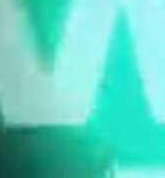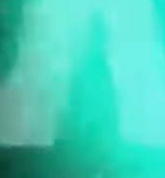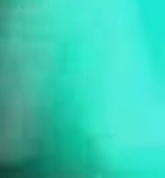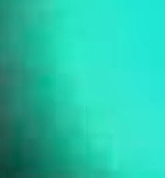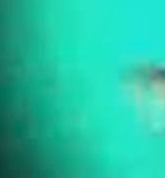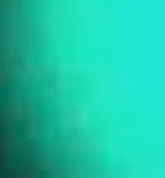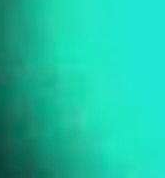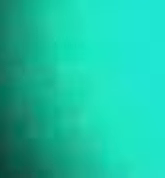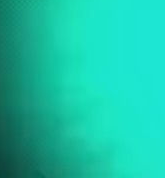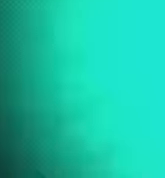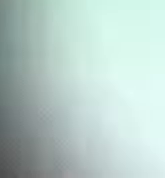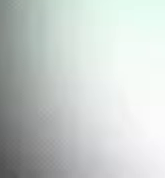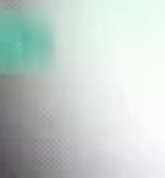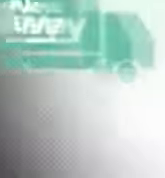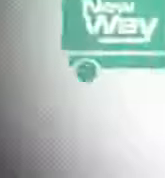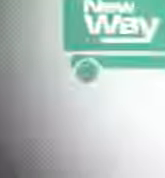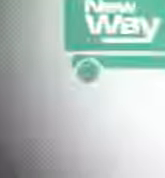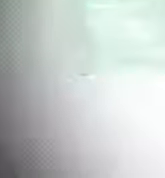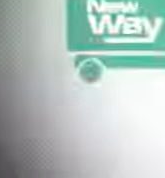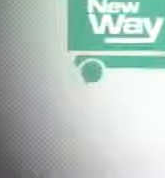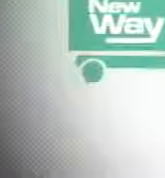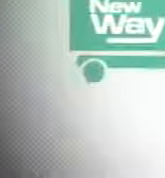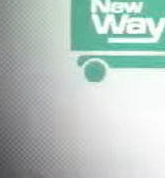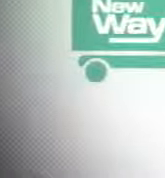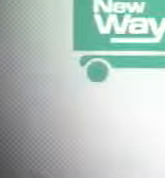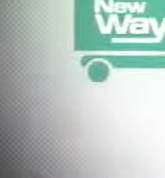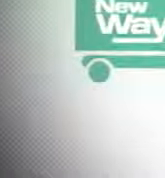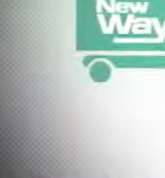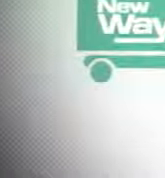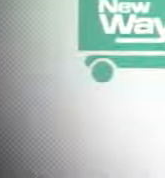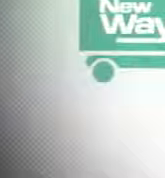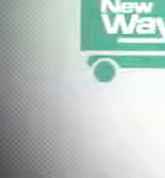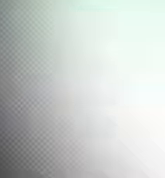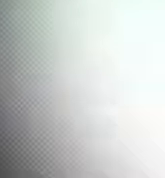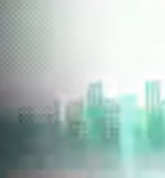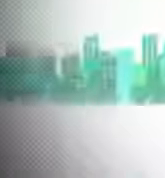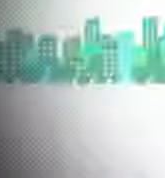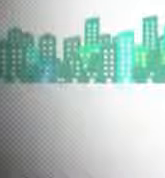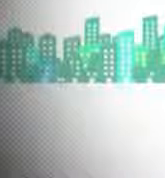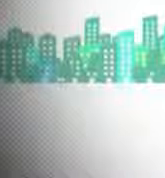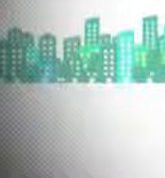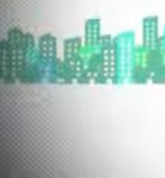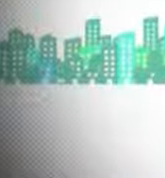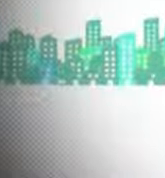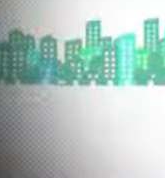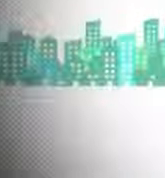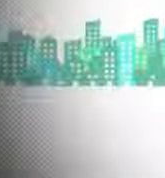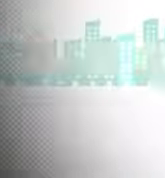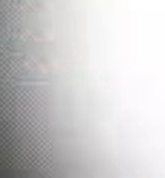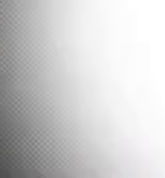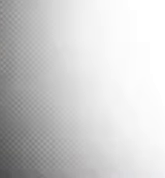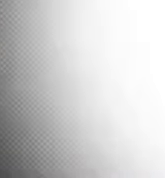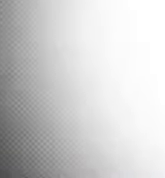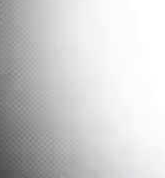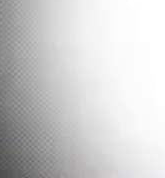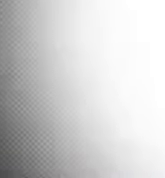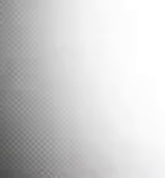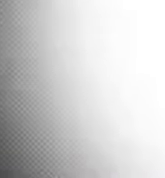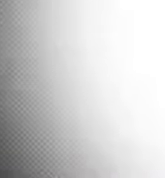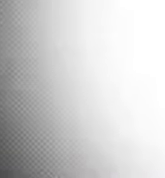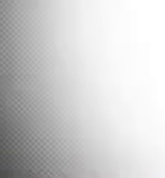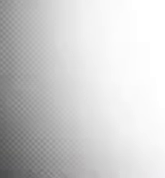a New Way. A New Way é conhecida por sua qualidade e pontualidade. Conseguimos entregar o seu material de forma rápida. São